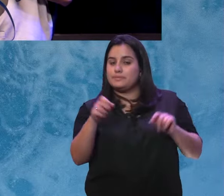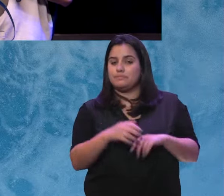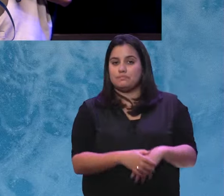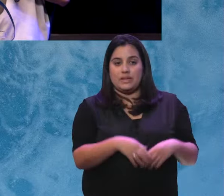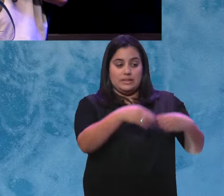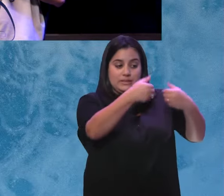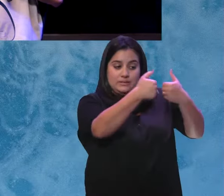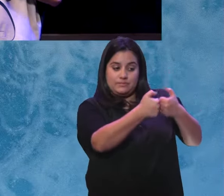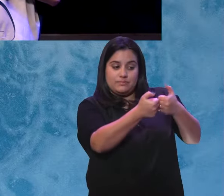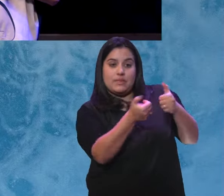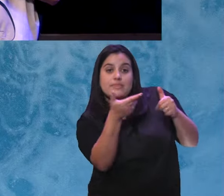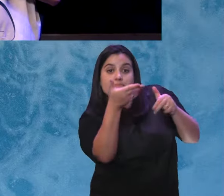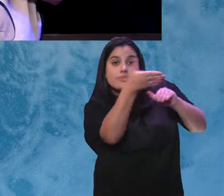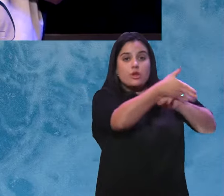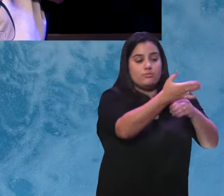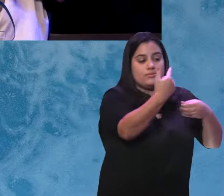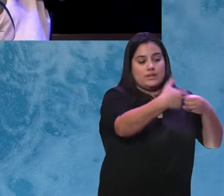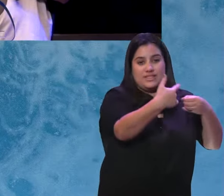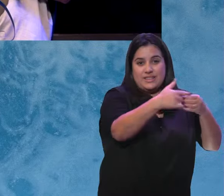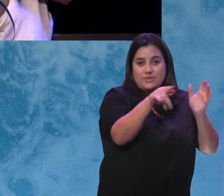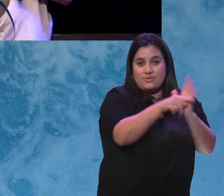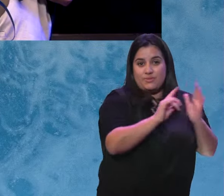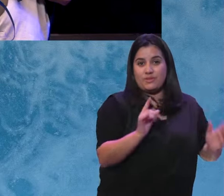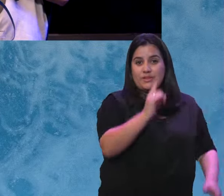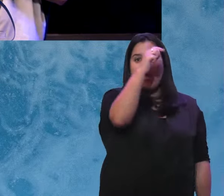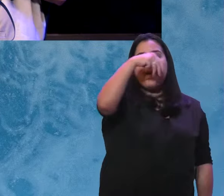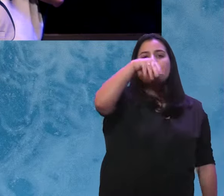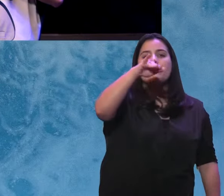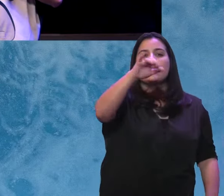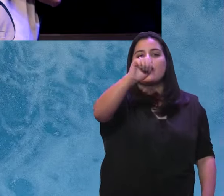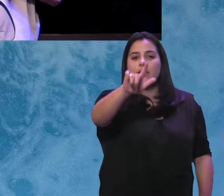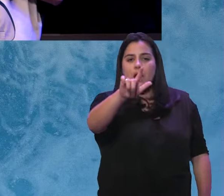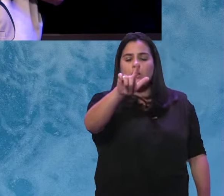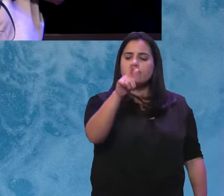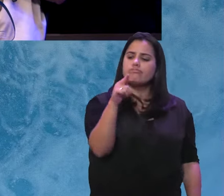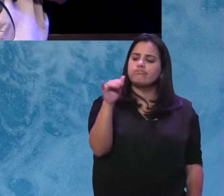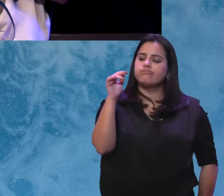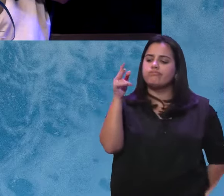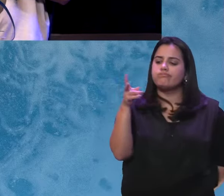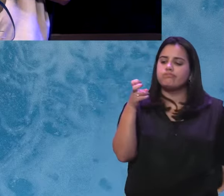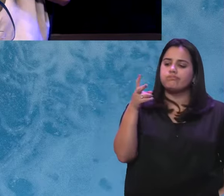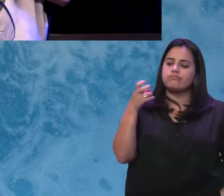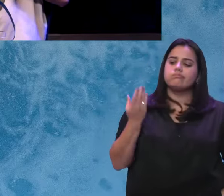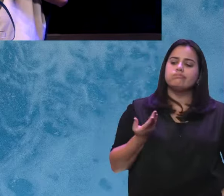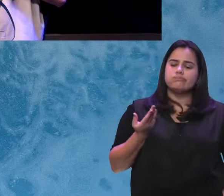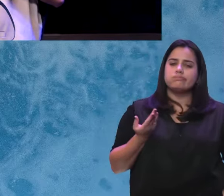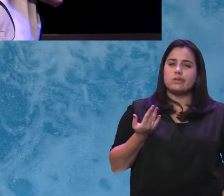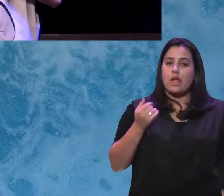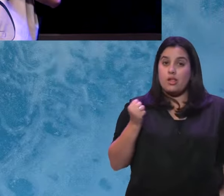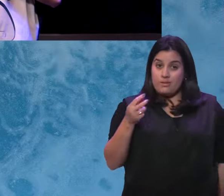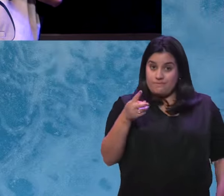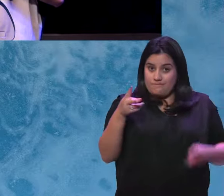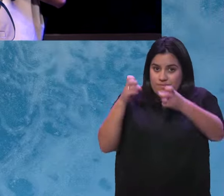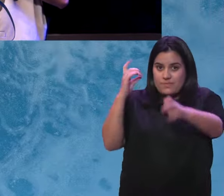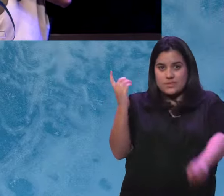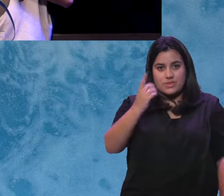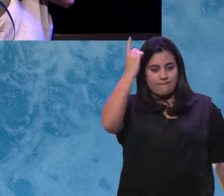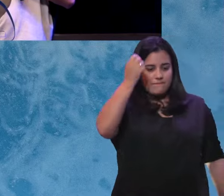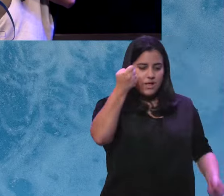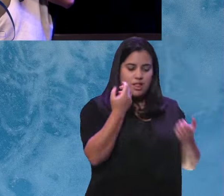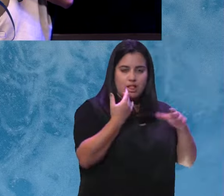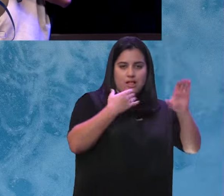na cidade de Davi, Mical, filha de Saul, observava de uma janela. Ao ver o rei Davi saltando e